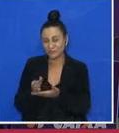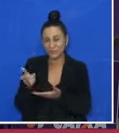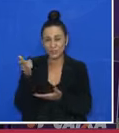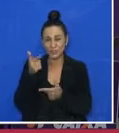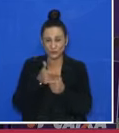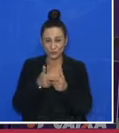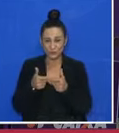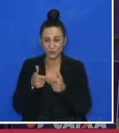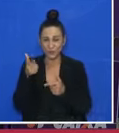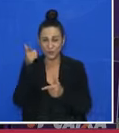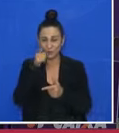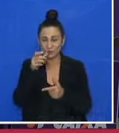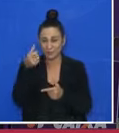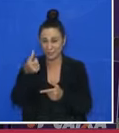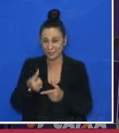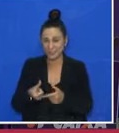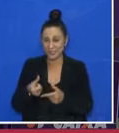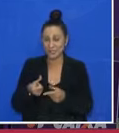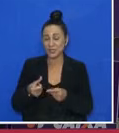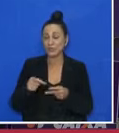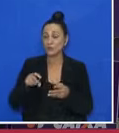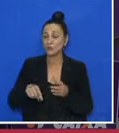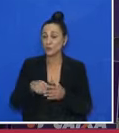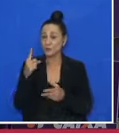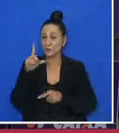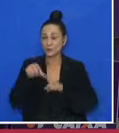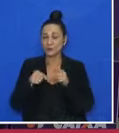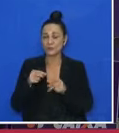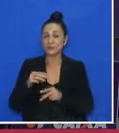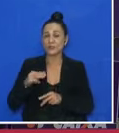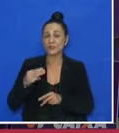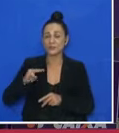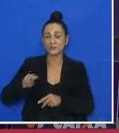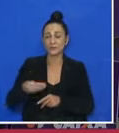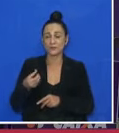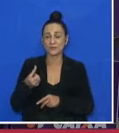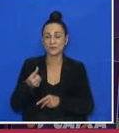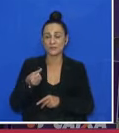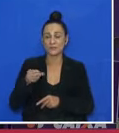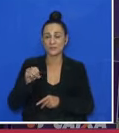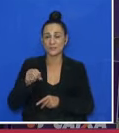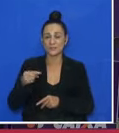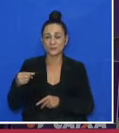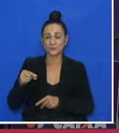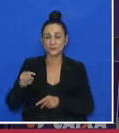os acertadores das 6 dezenas do primeiro sorteio da dupla cena, é de